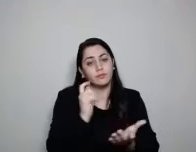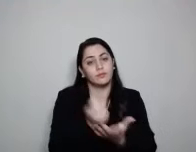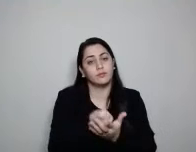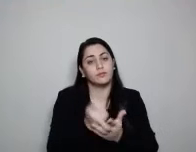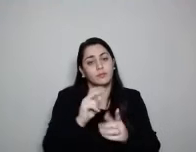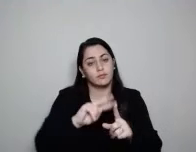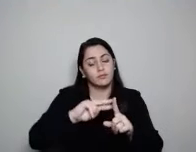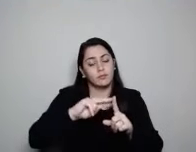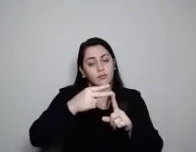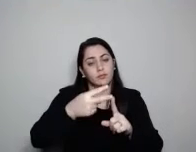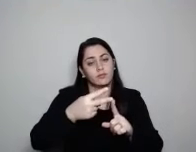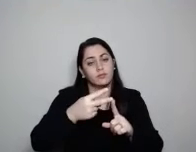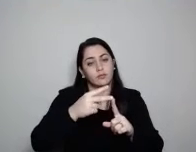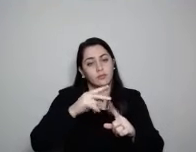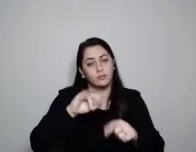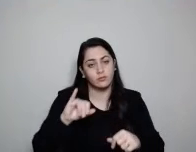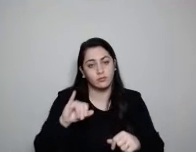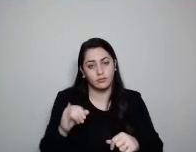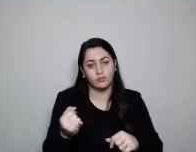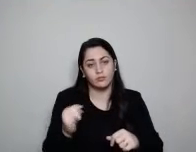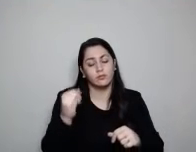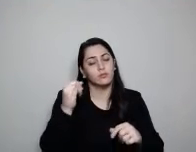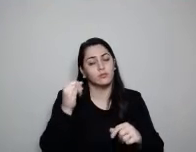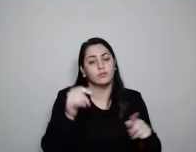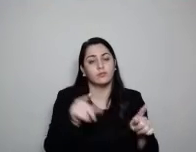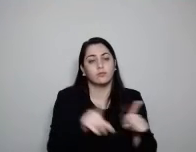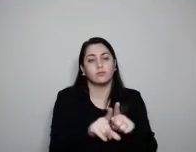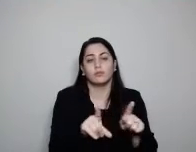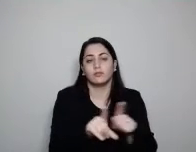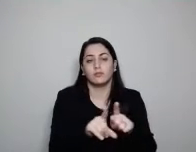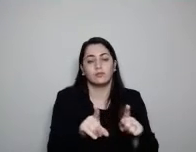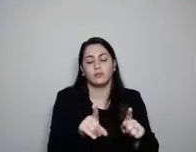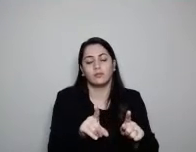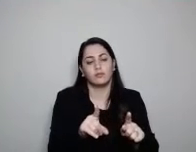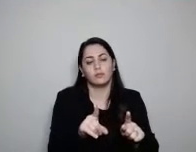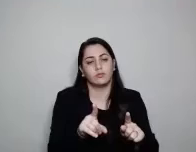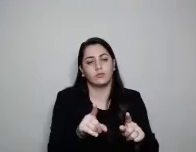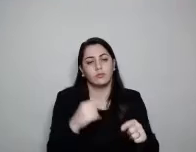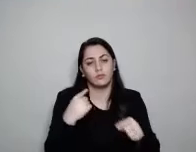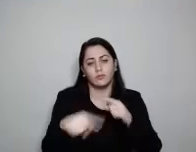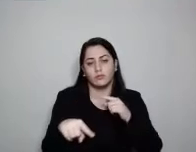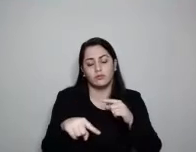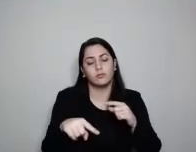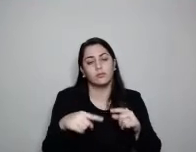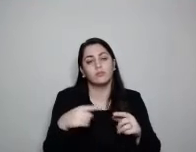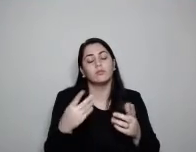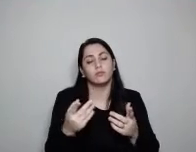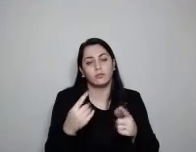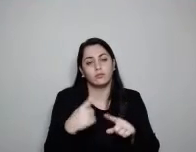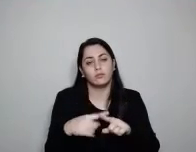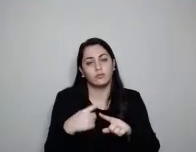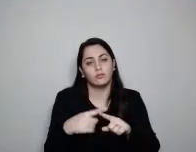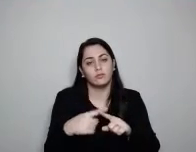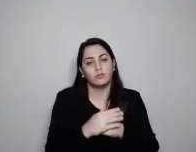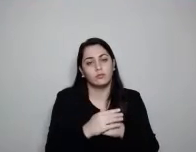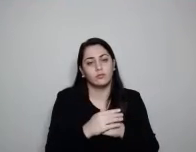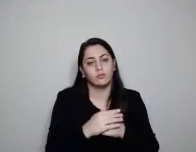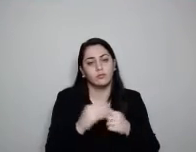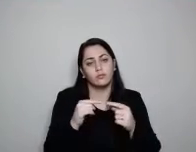do que se trata apenas de mera exigência do cumprimento dos termos do contrato firmado entre as partes.